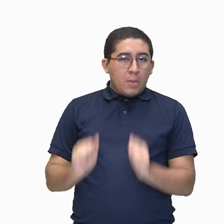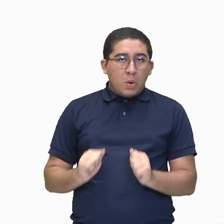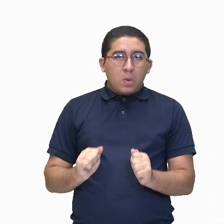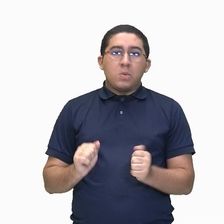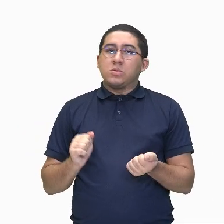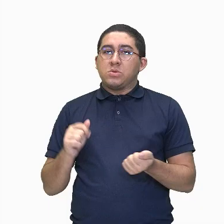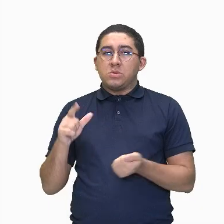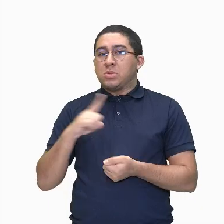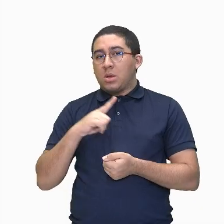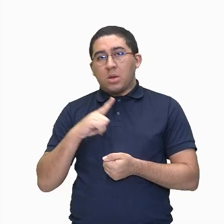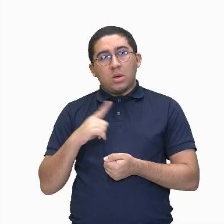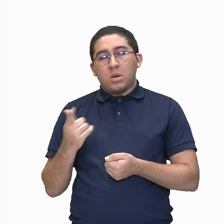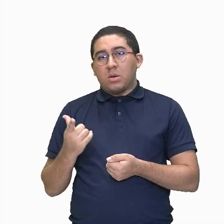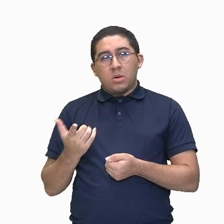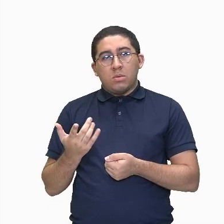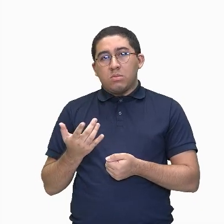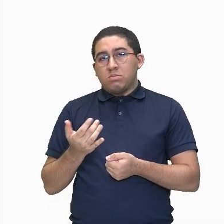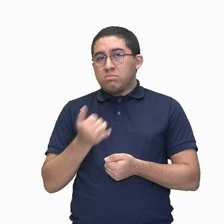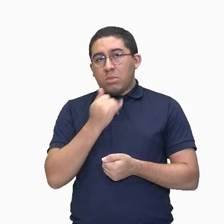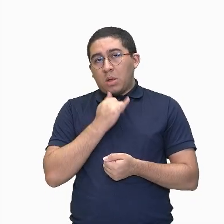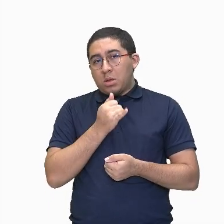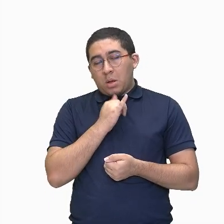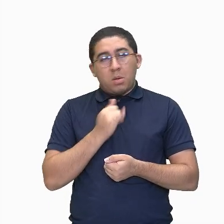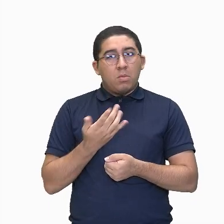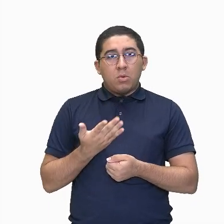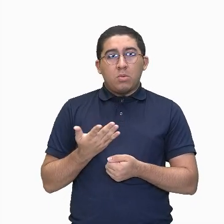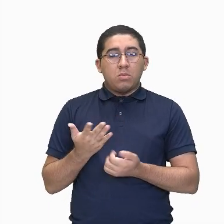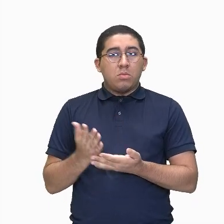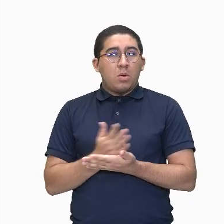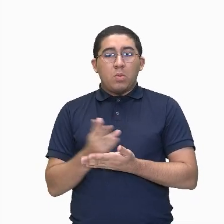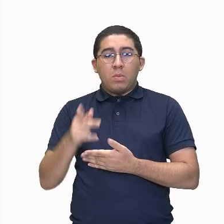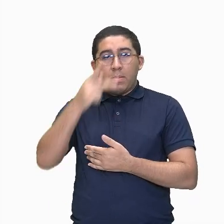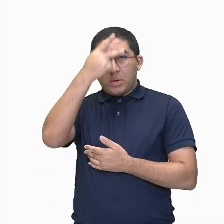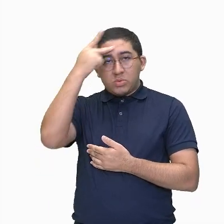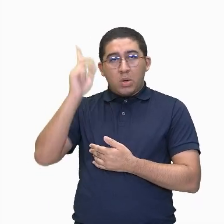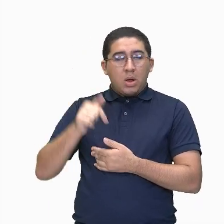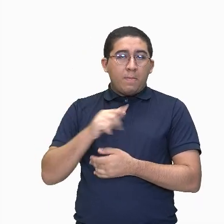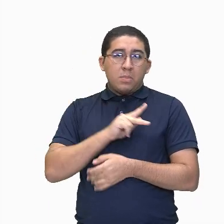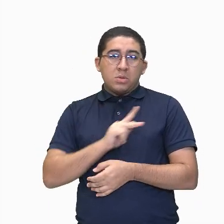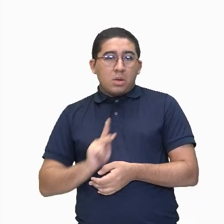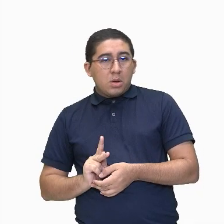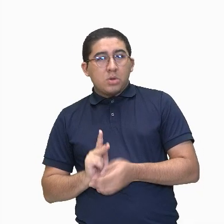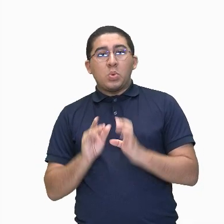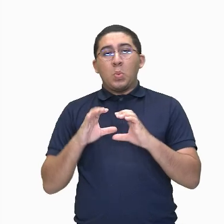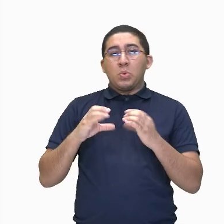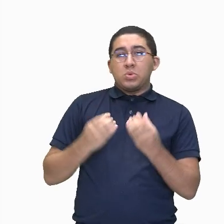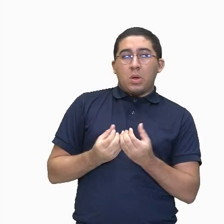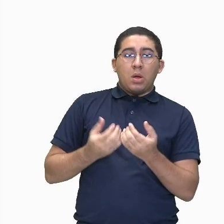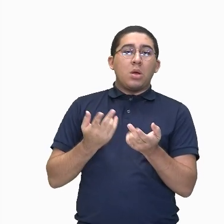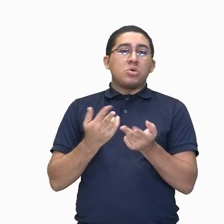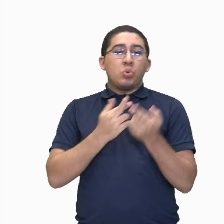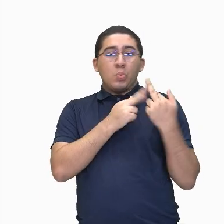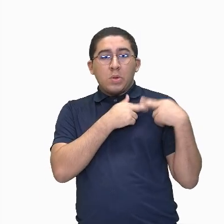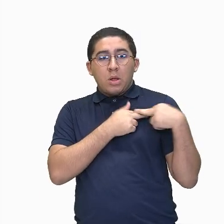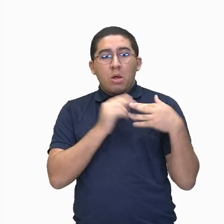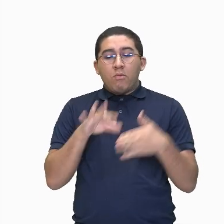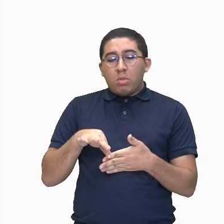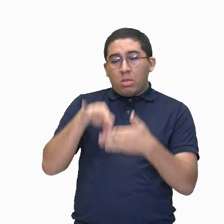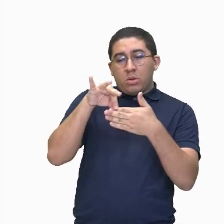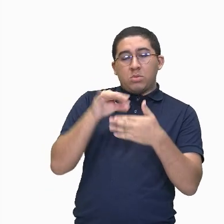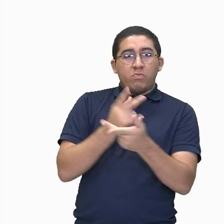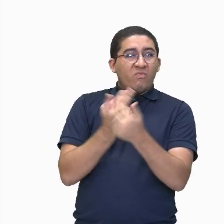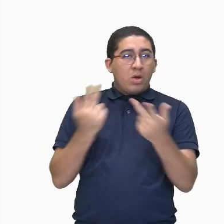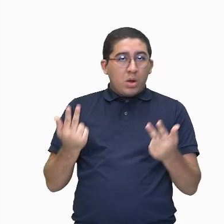pode ser o presidente da comunidade. Então, o nome da pessoa, ela se apresenta, e se ela